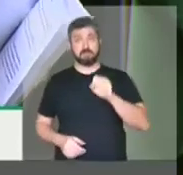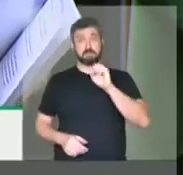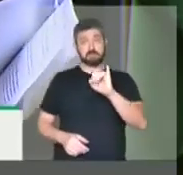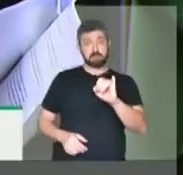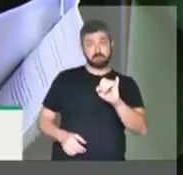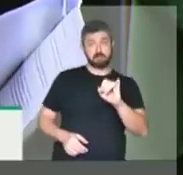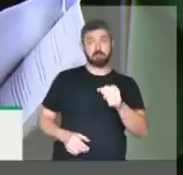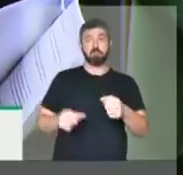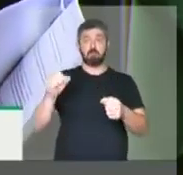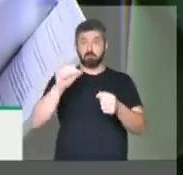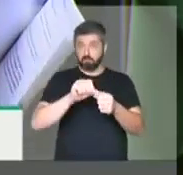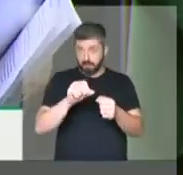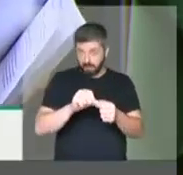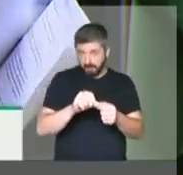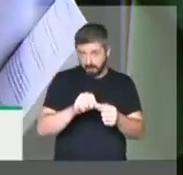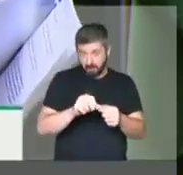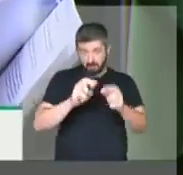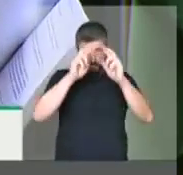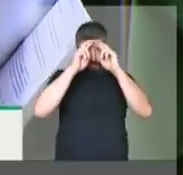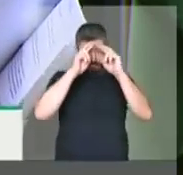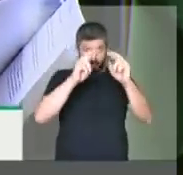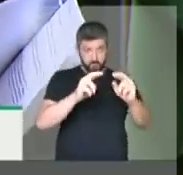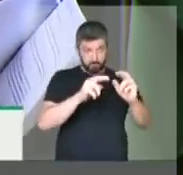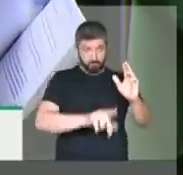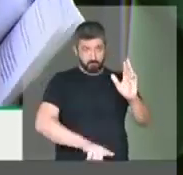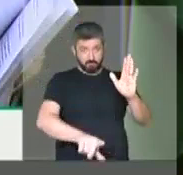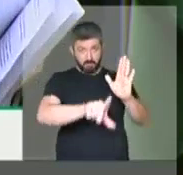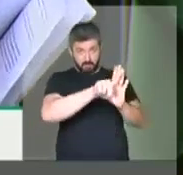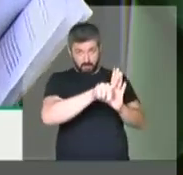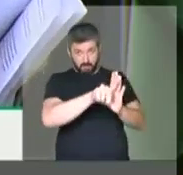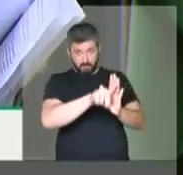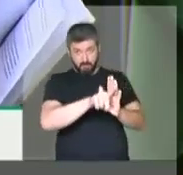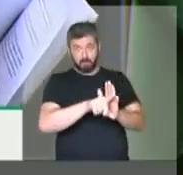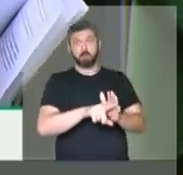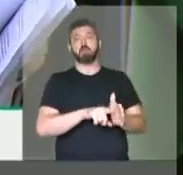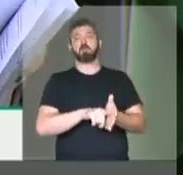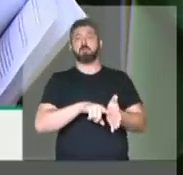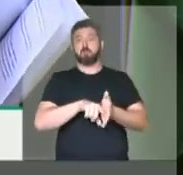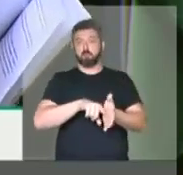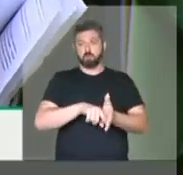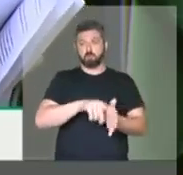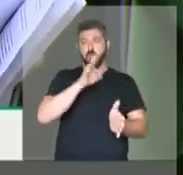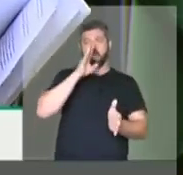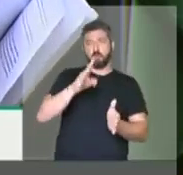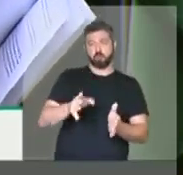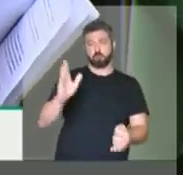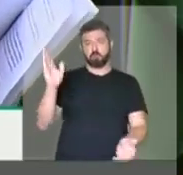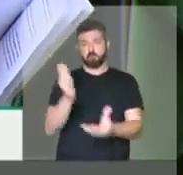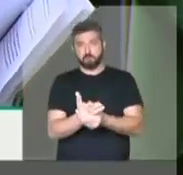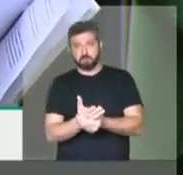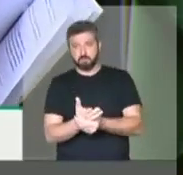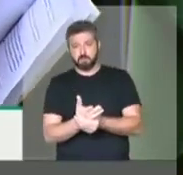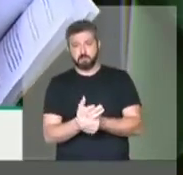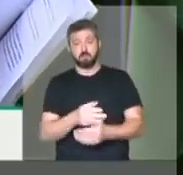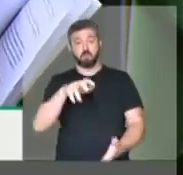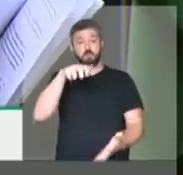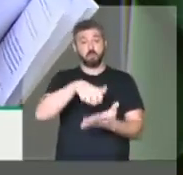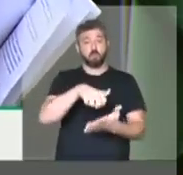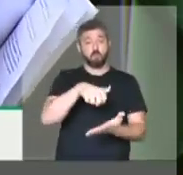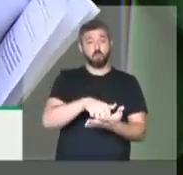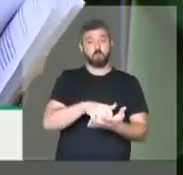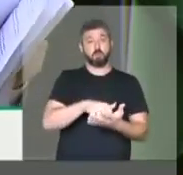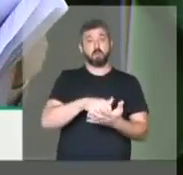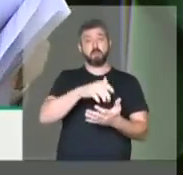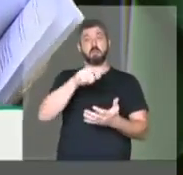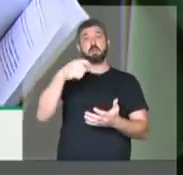quando, agindo em respeito à lei, investigaram, acusaram, processaram e condenaram